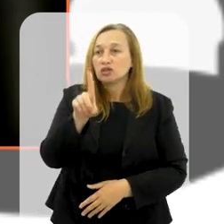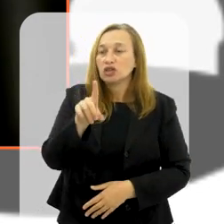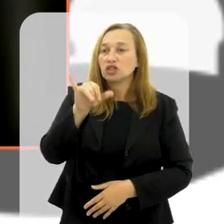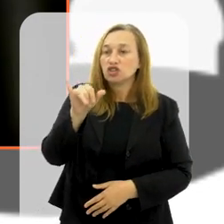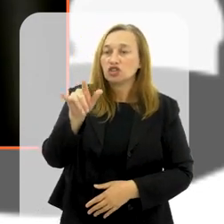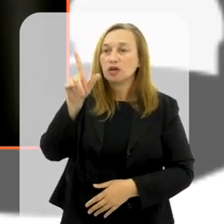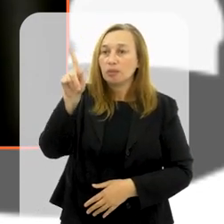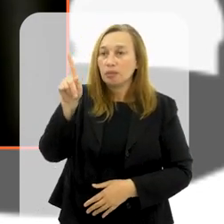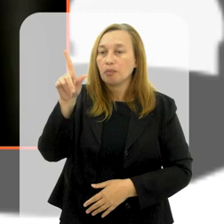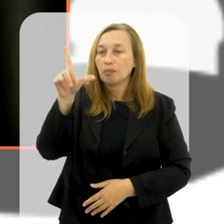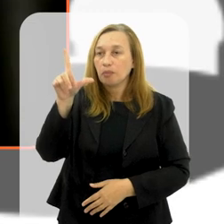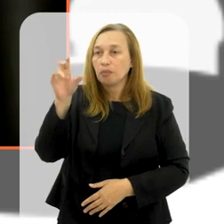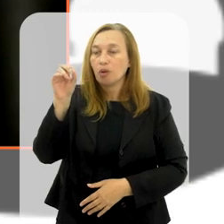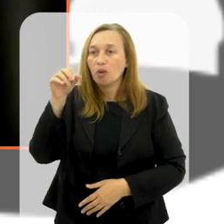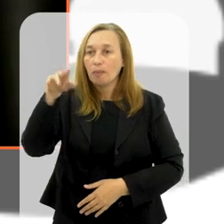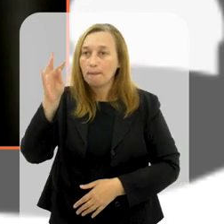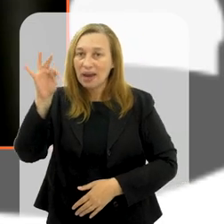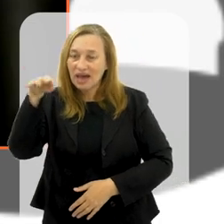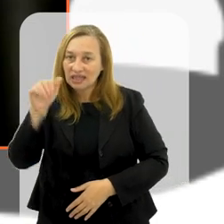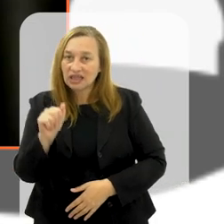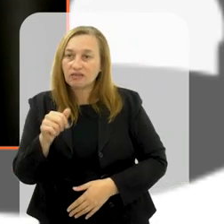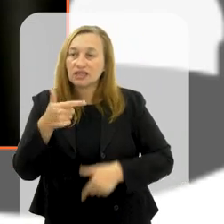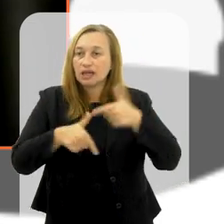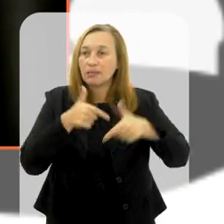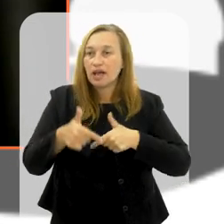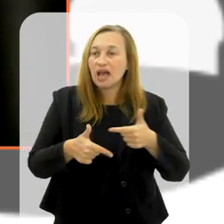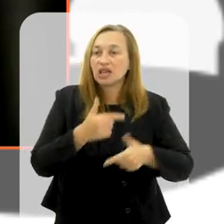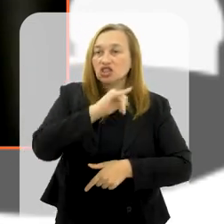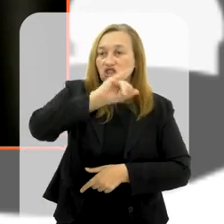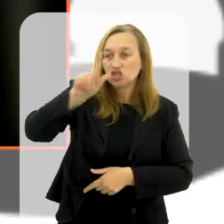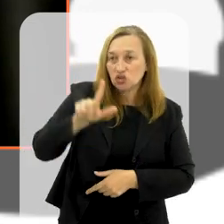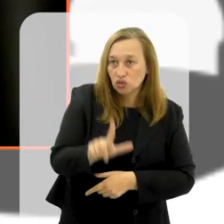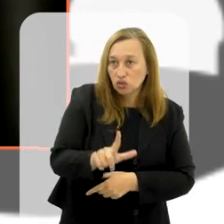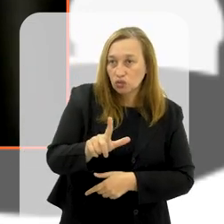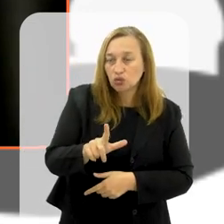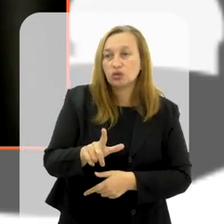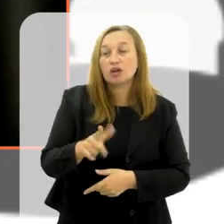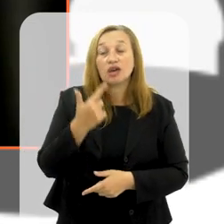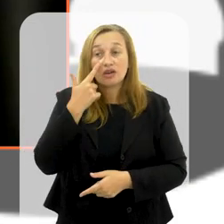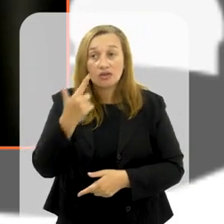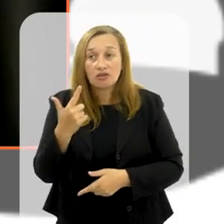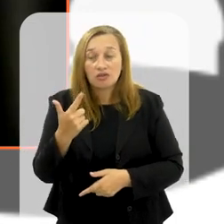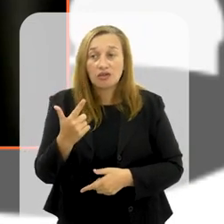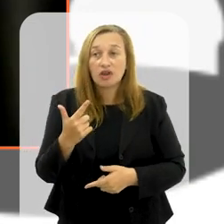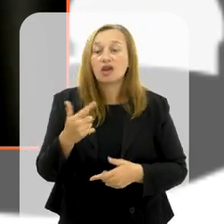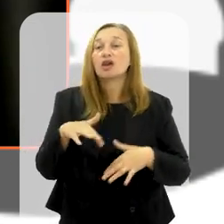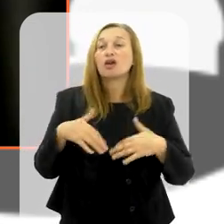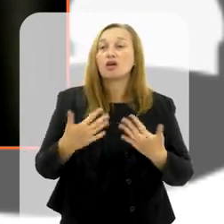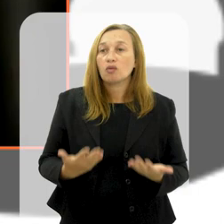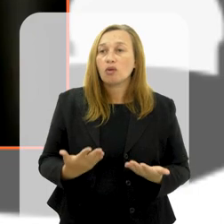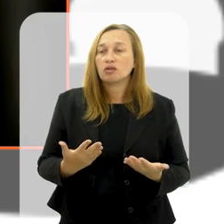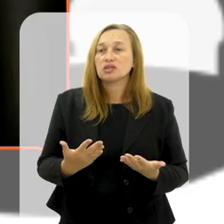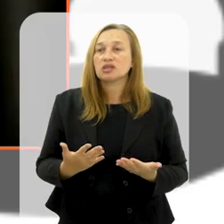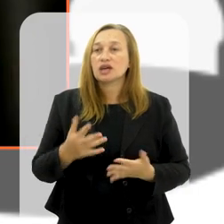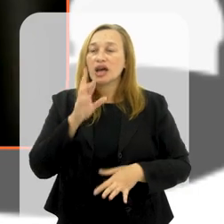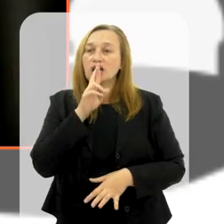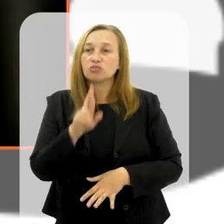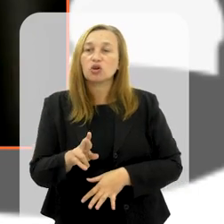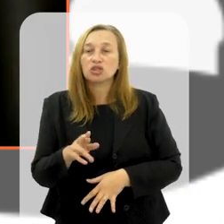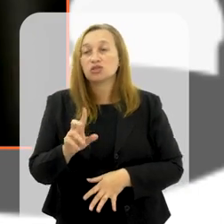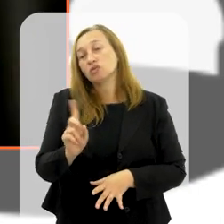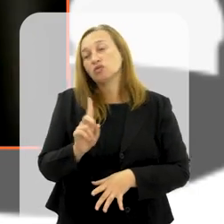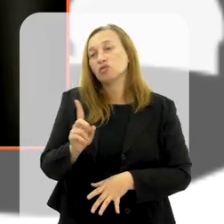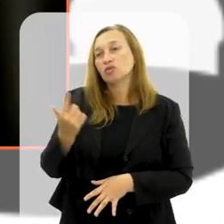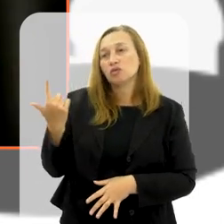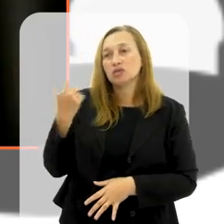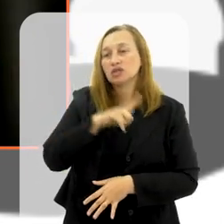e novembro, para a cúpula aqui, na declaração final. E aí eles vão ver o que eles vão incorporar, não. Aí a gente já não consegue